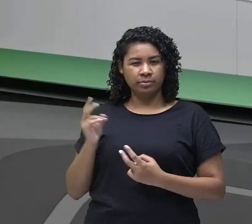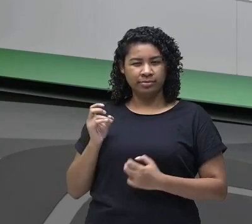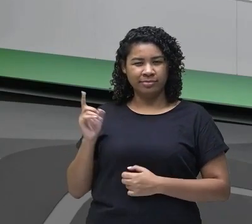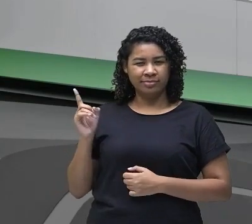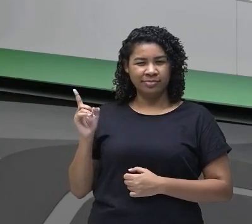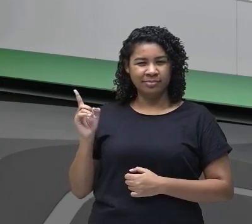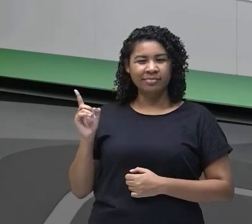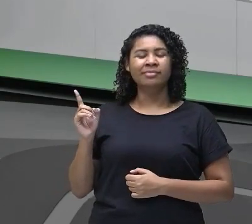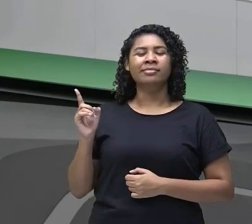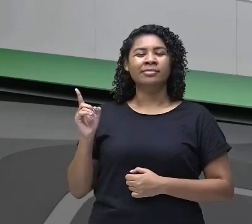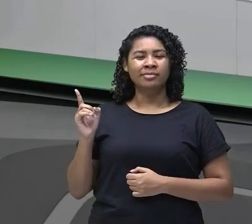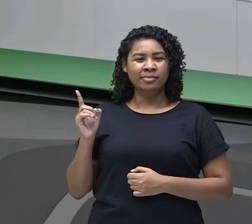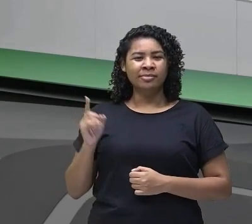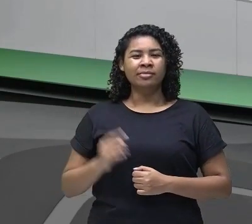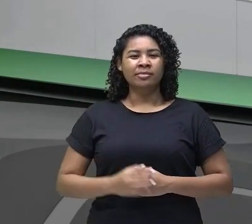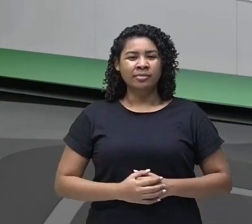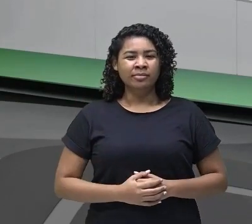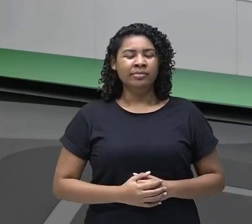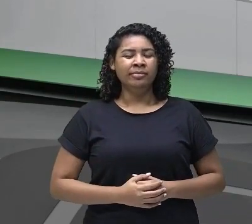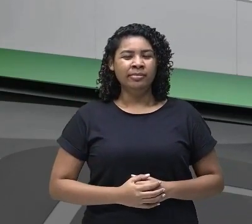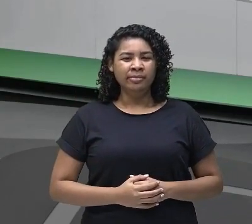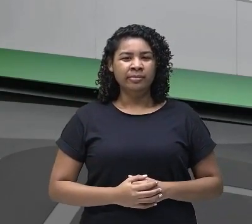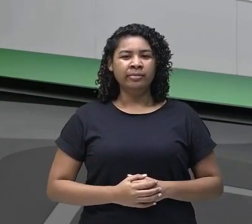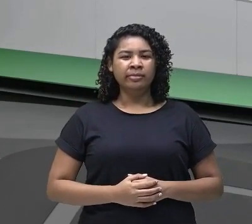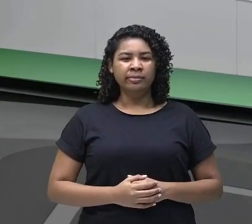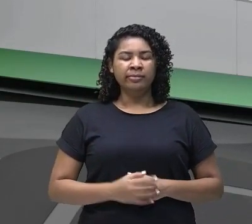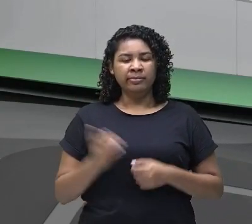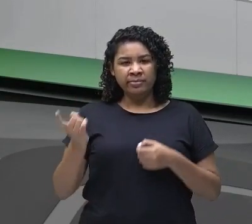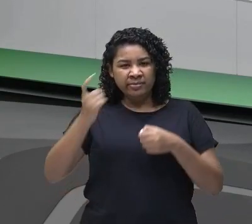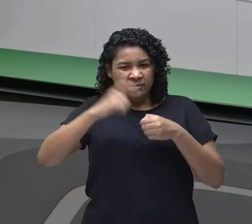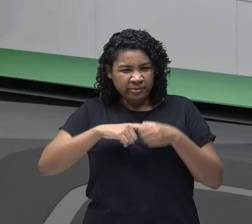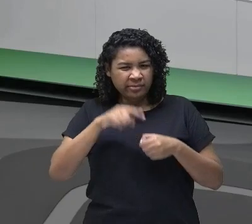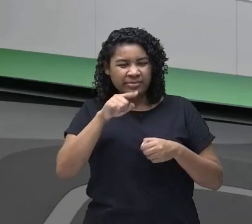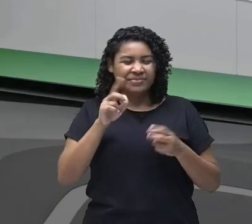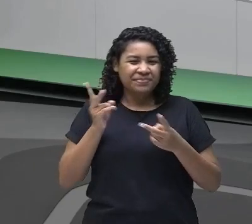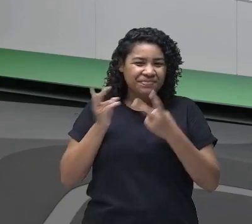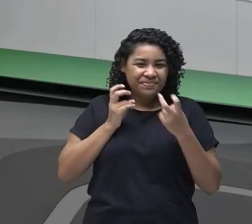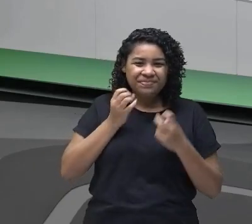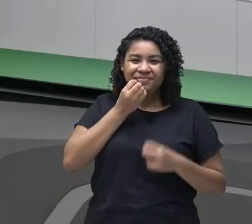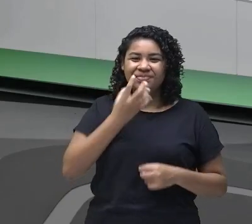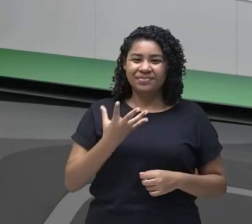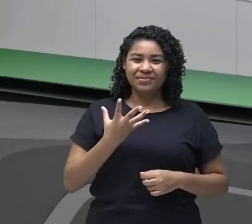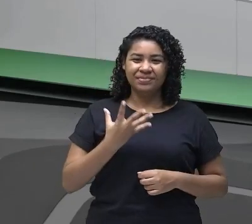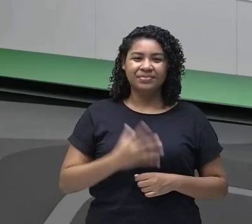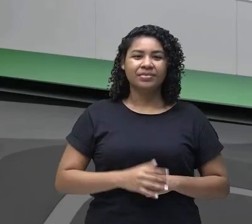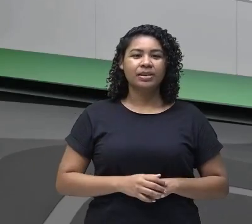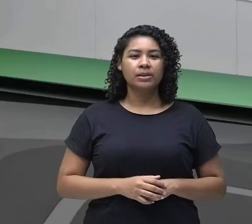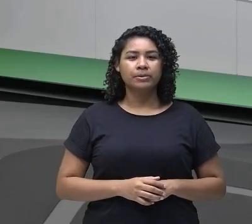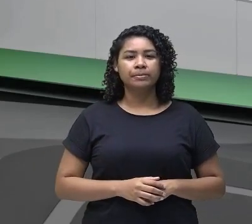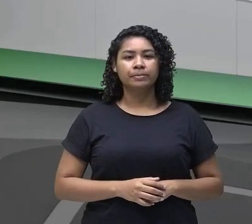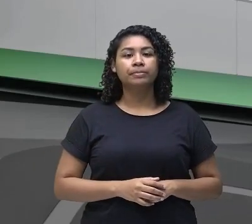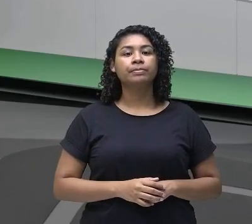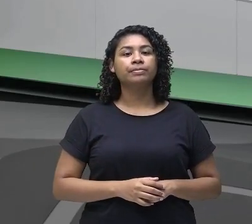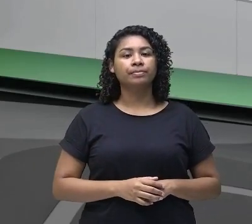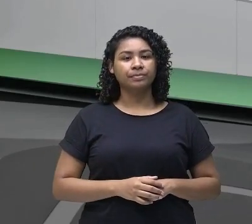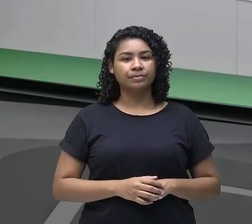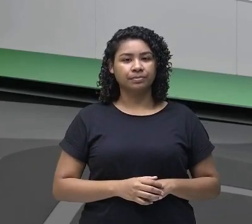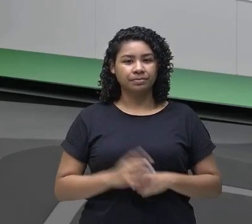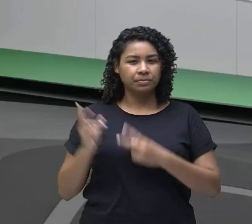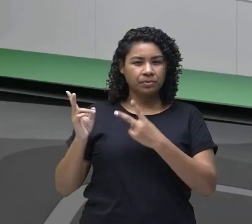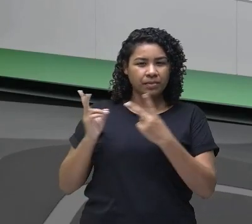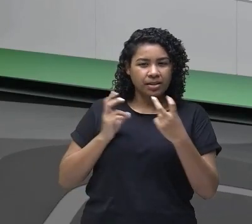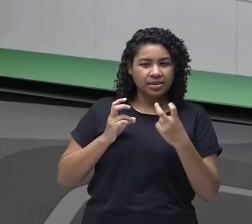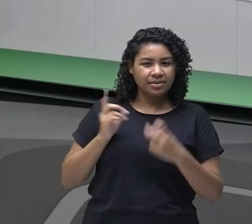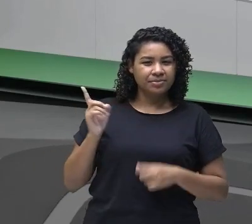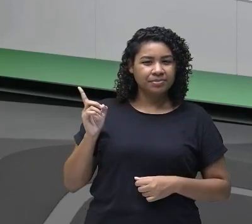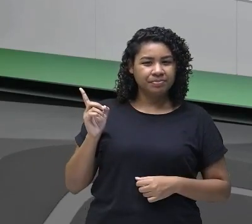Muito bem. Deixa eu colocar mais um pouquinho aqui para vocês, sem as identificações. Olha só, aqui dá para a gente